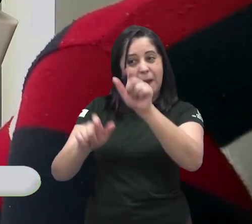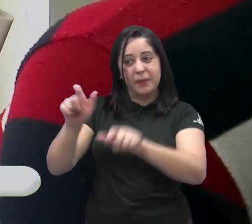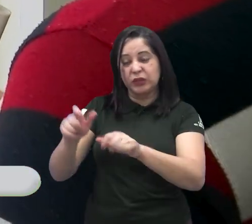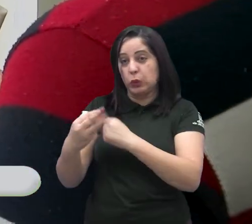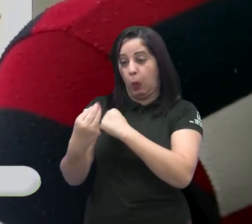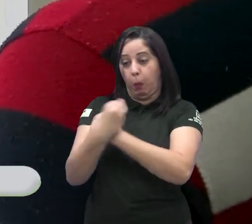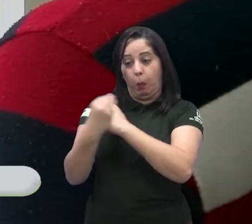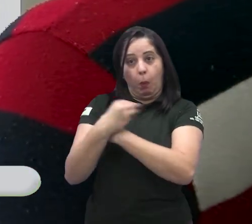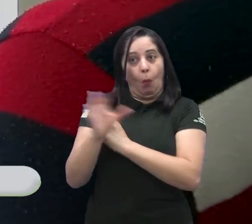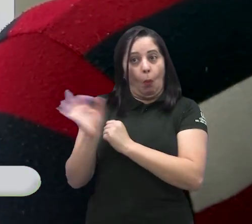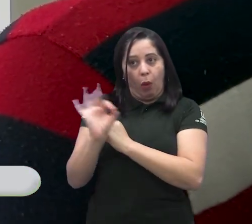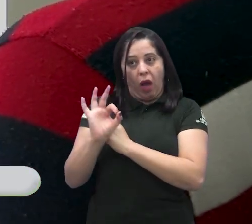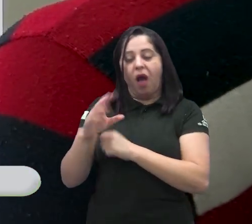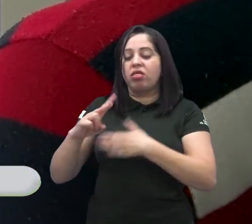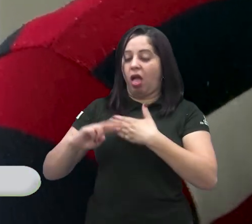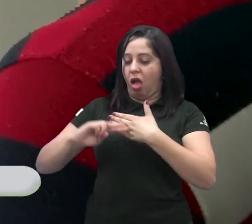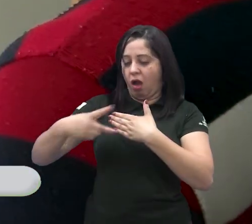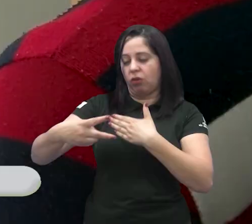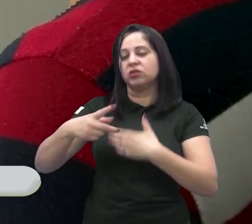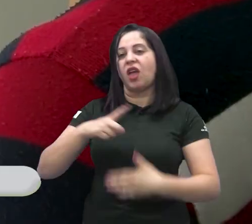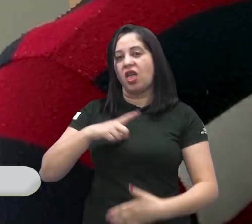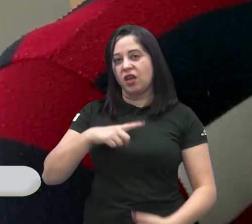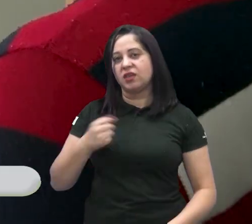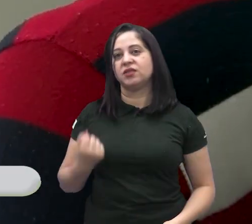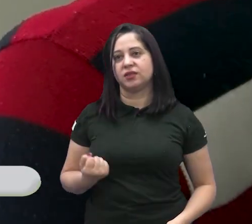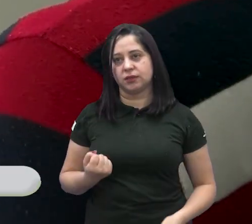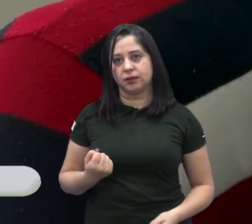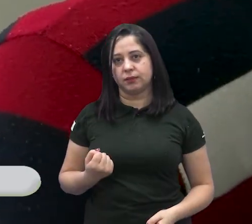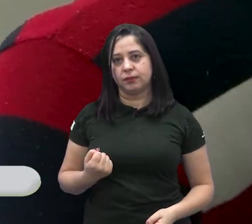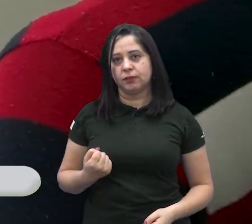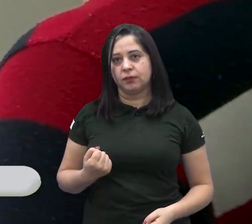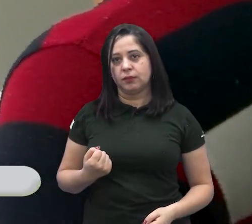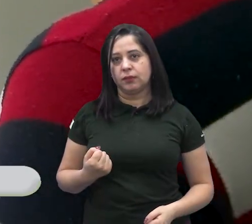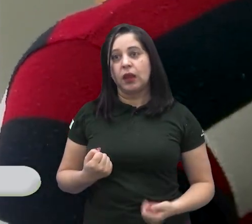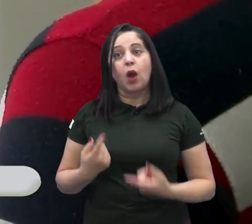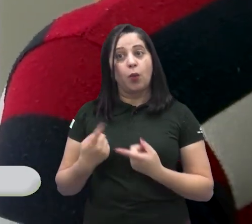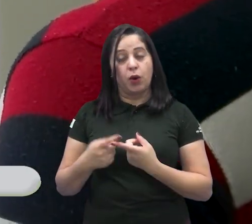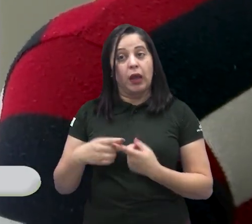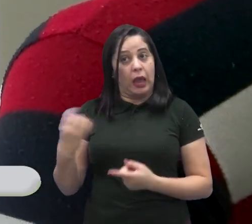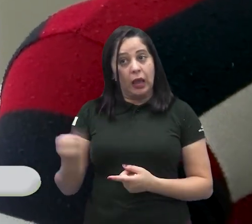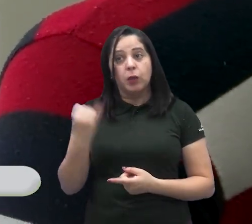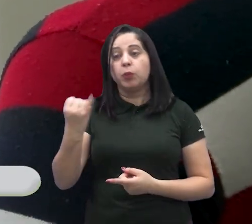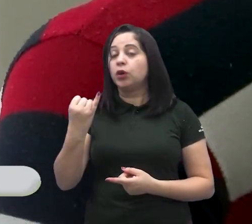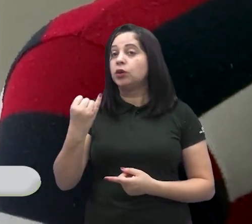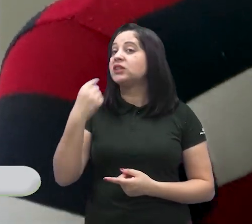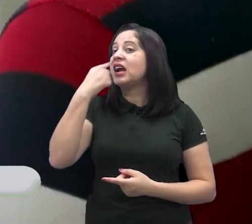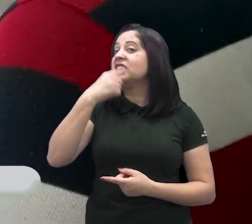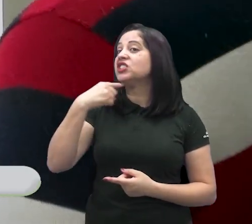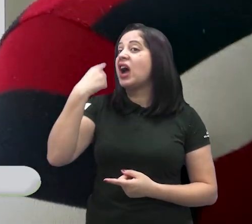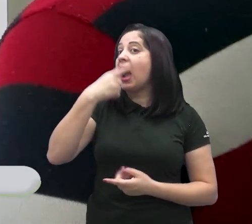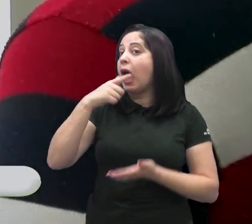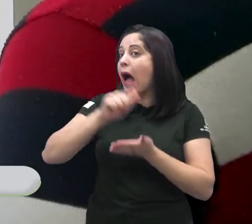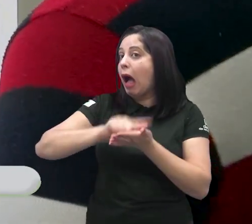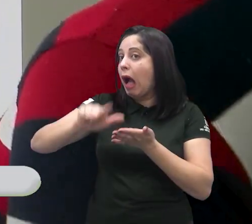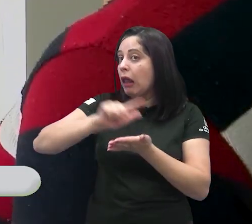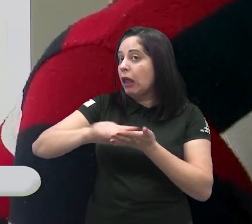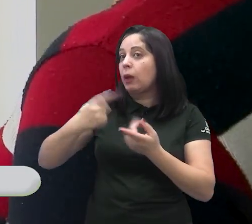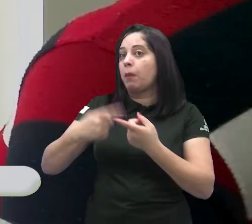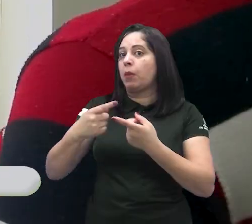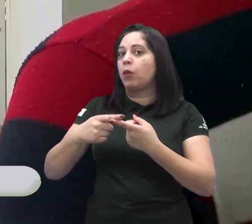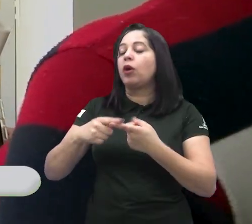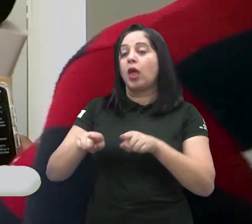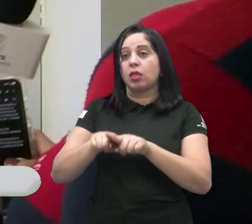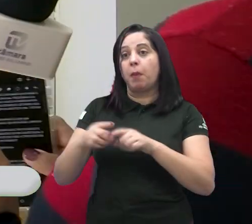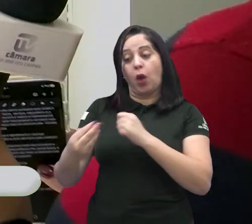né, enfim. Então é importante a gente reforçar que tanto para a saúde bucal, mas também para o organismo, né, tem essas consequências, esses problemas aí que podem